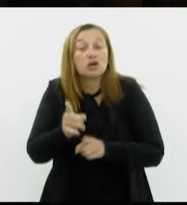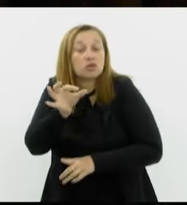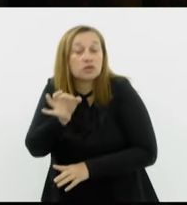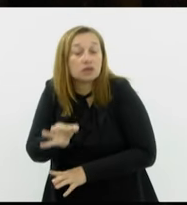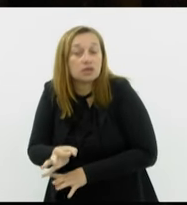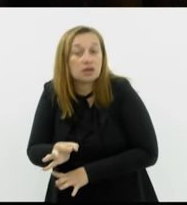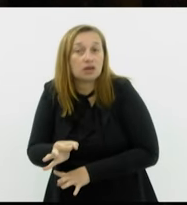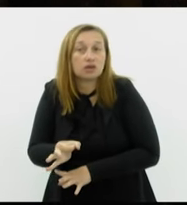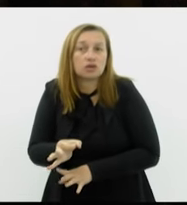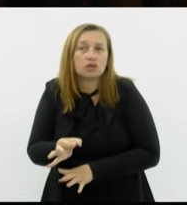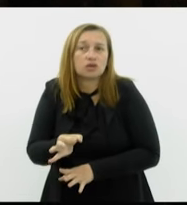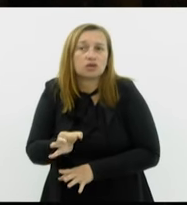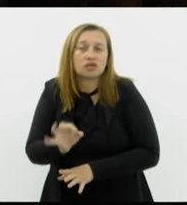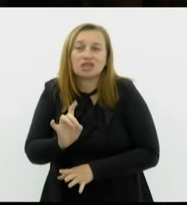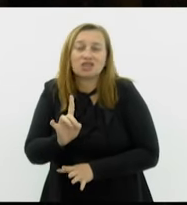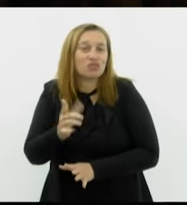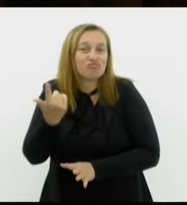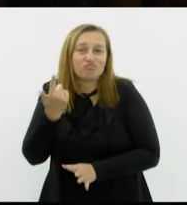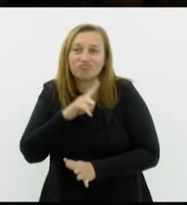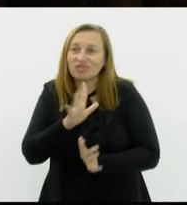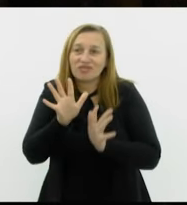concreto é que essa conta ainda não fecha.